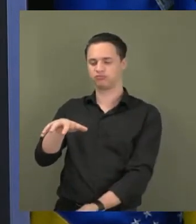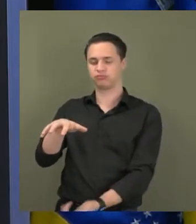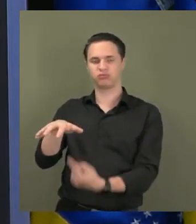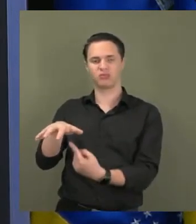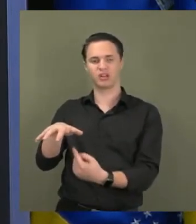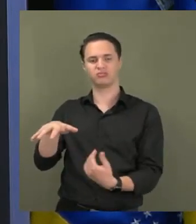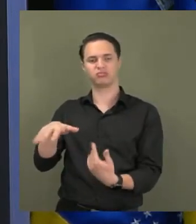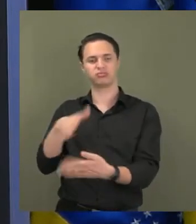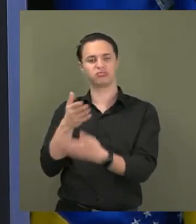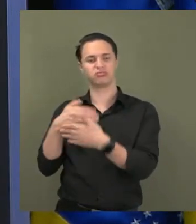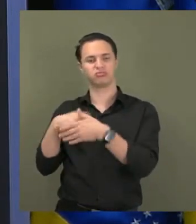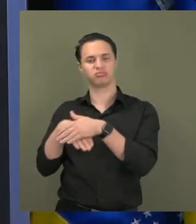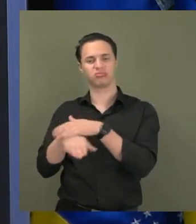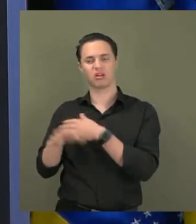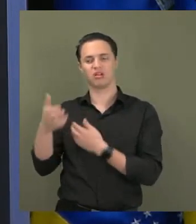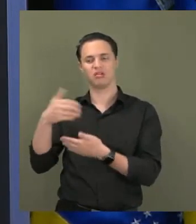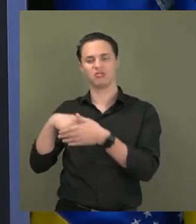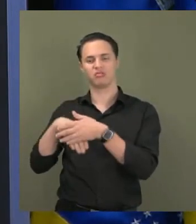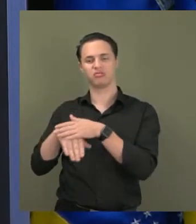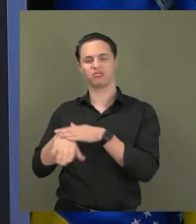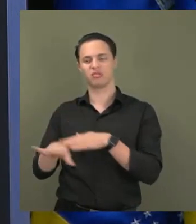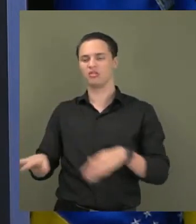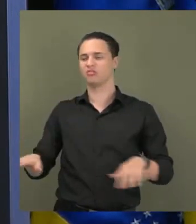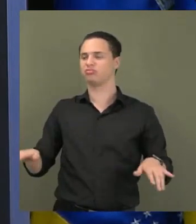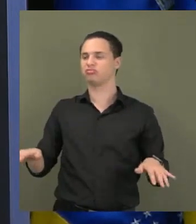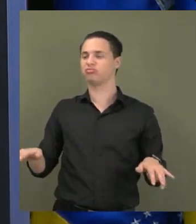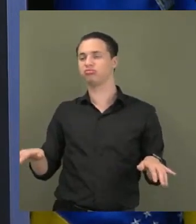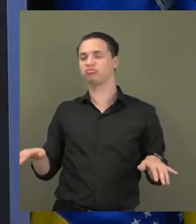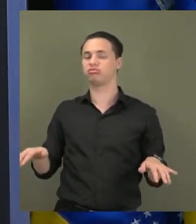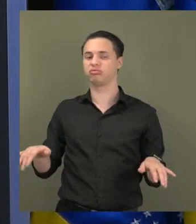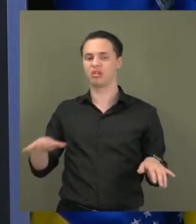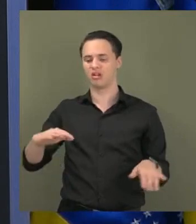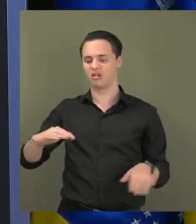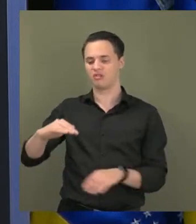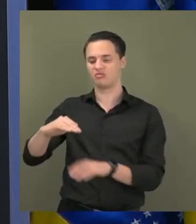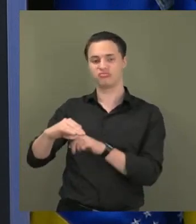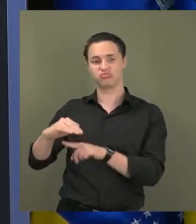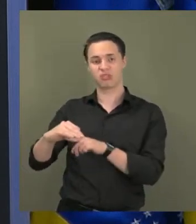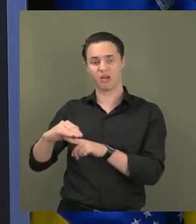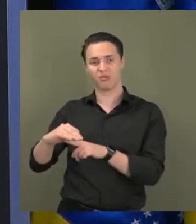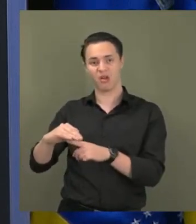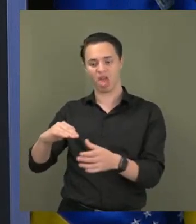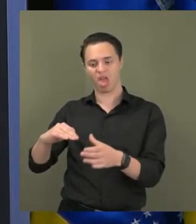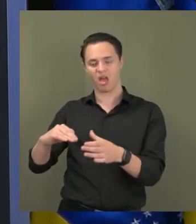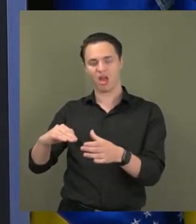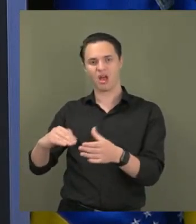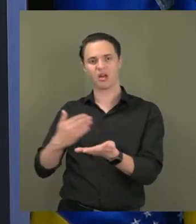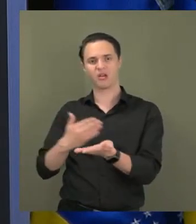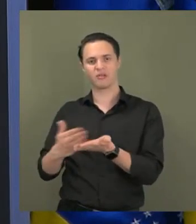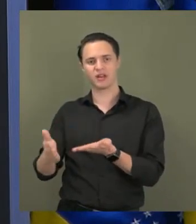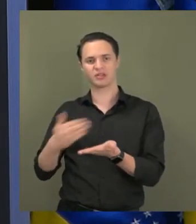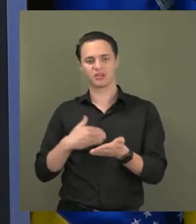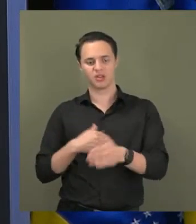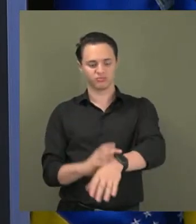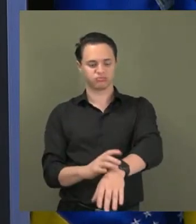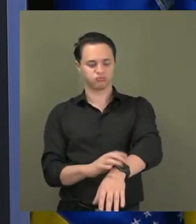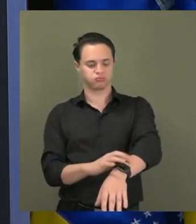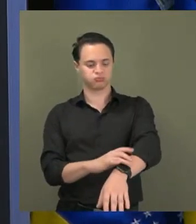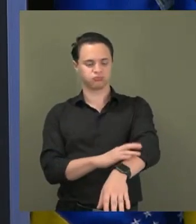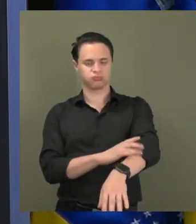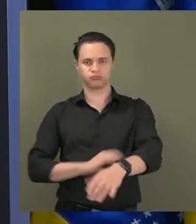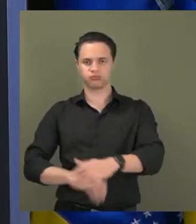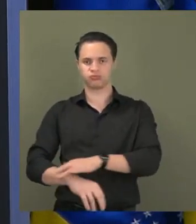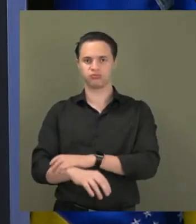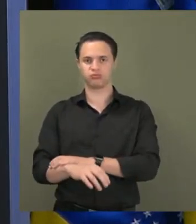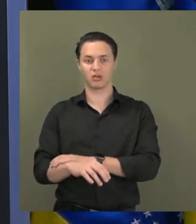lei. A lei é para todos. A justiça tem que ser para todos. E eu